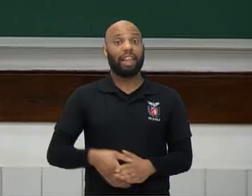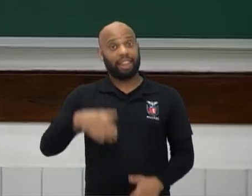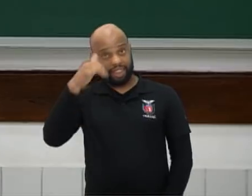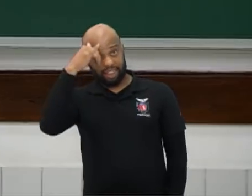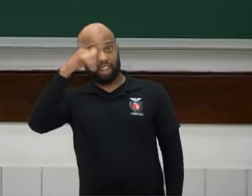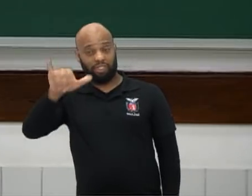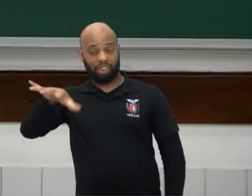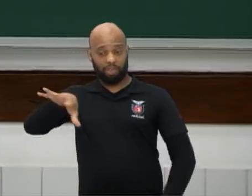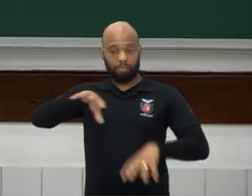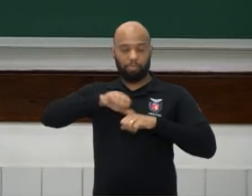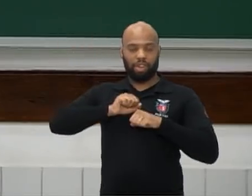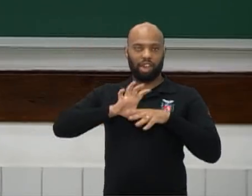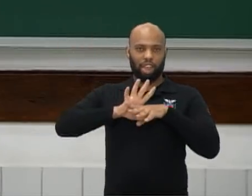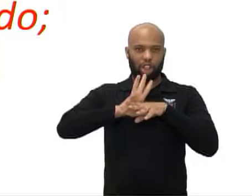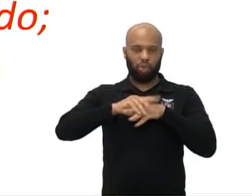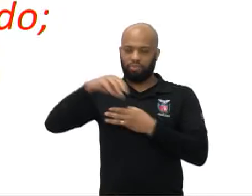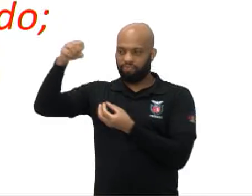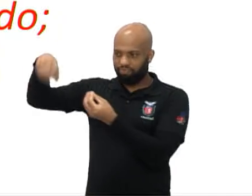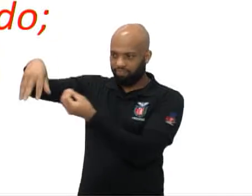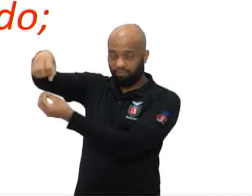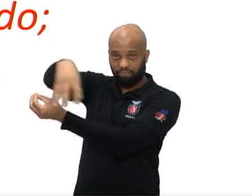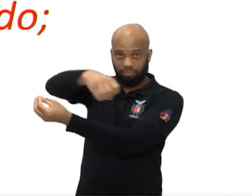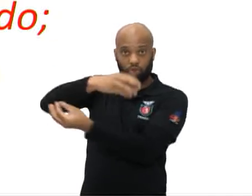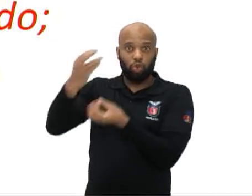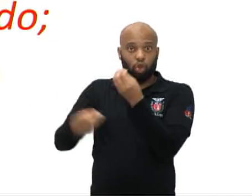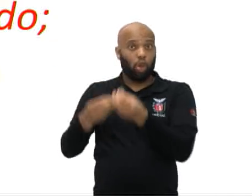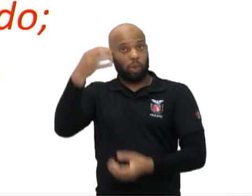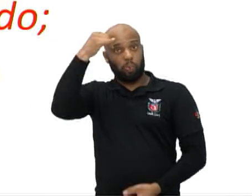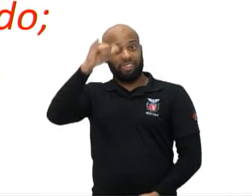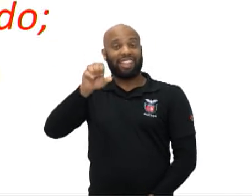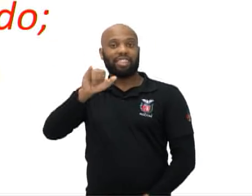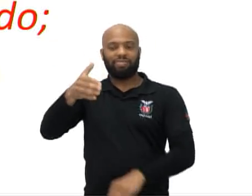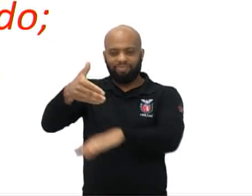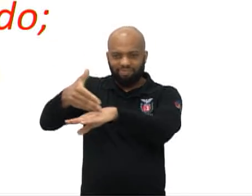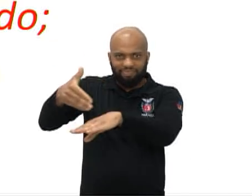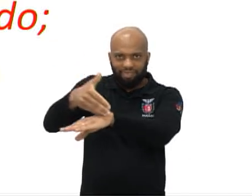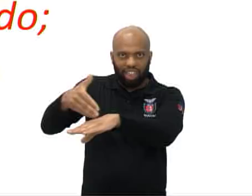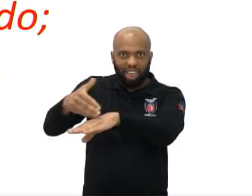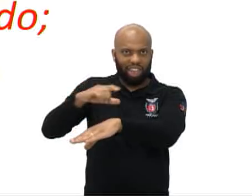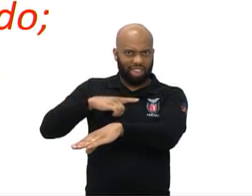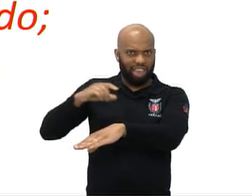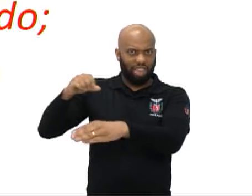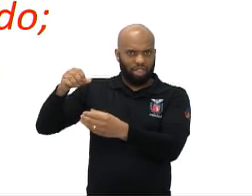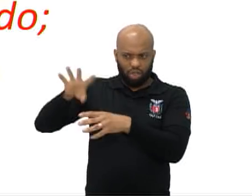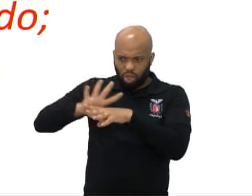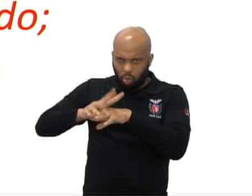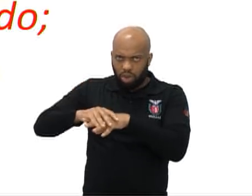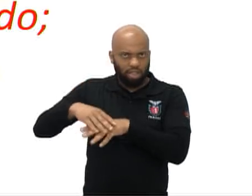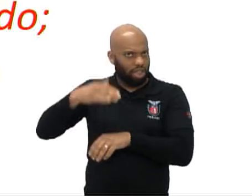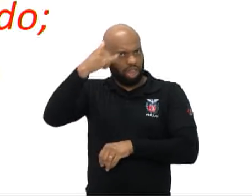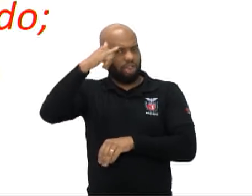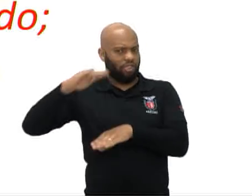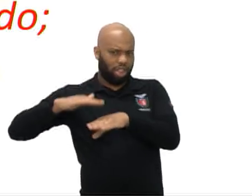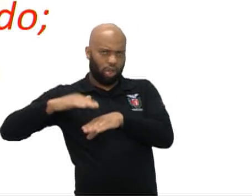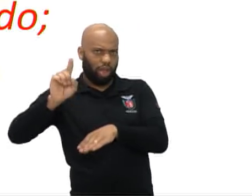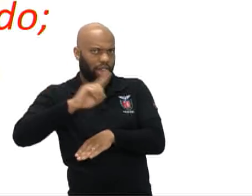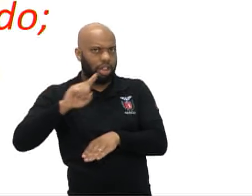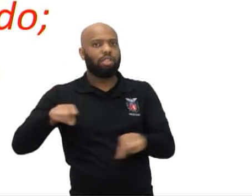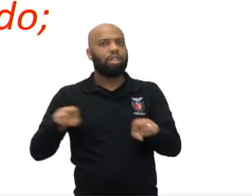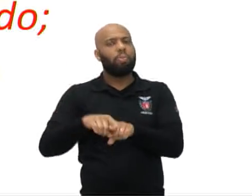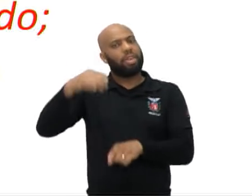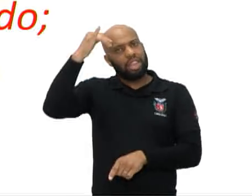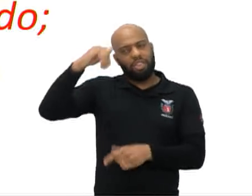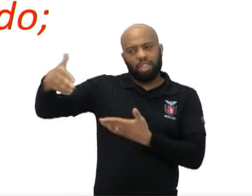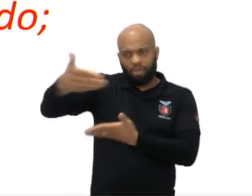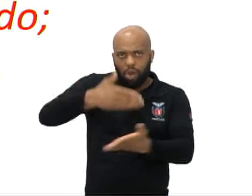prevenção das micoses, pessoal. Evitar tocar na lesão de uma pessoa contaminada, claro. Não compartilhar os objetos